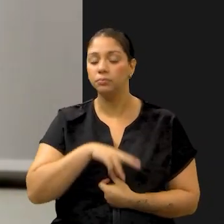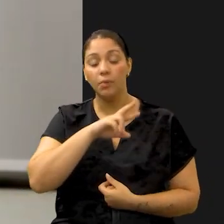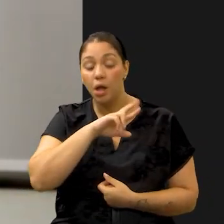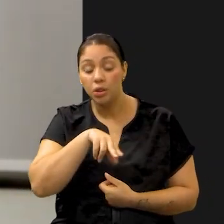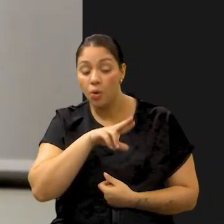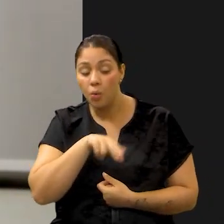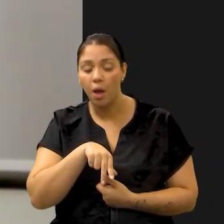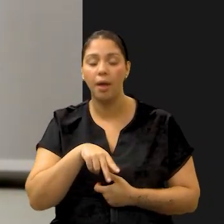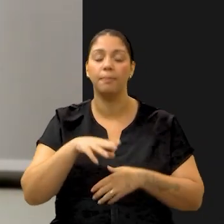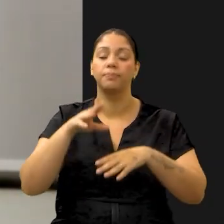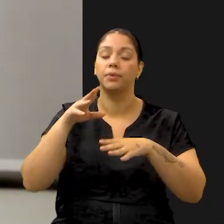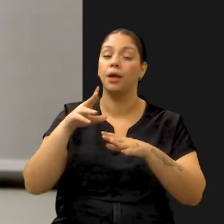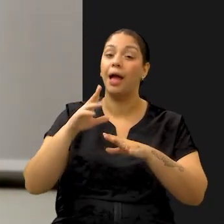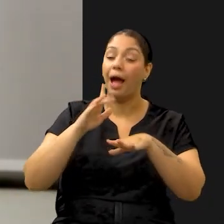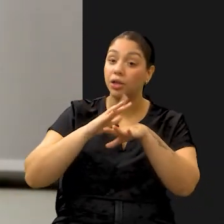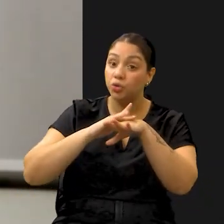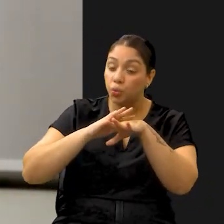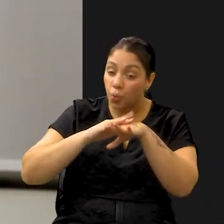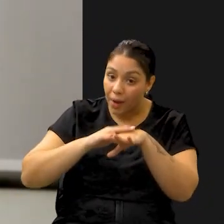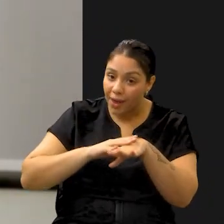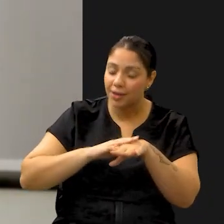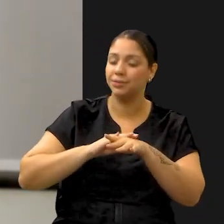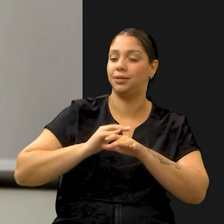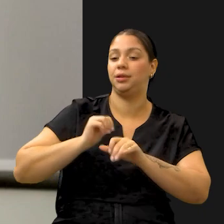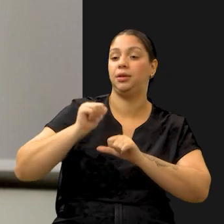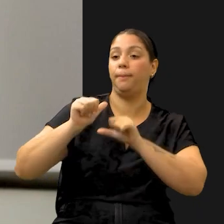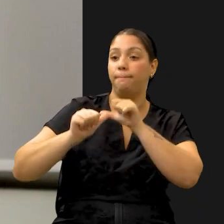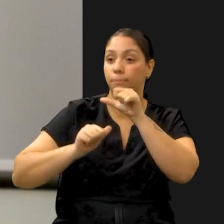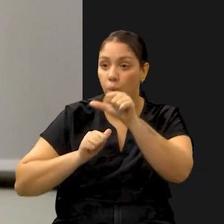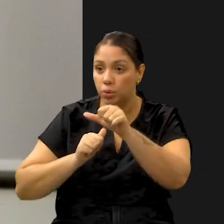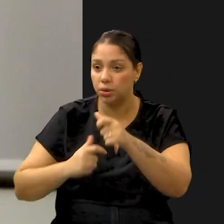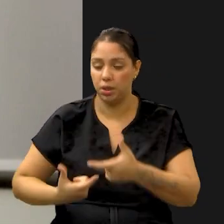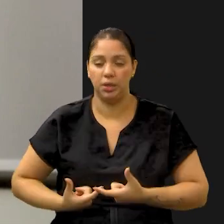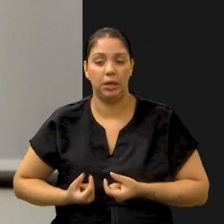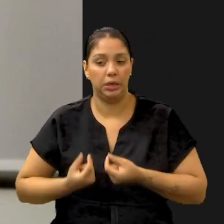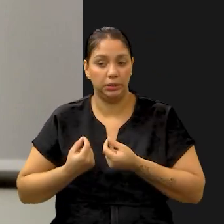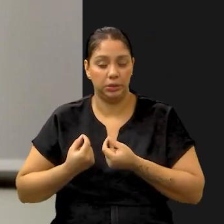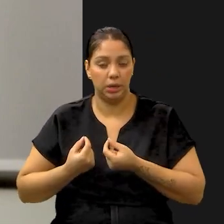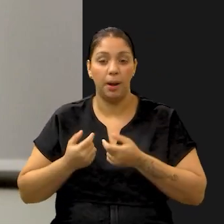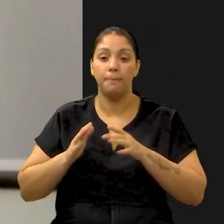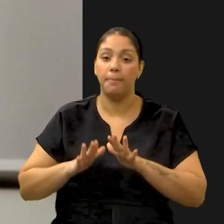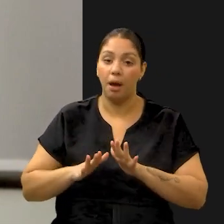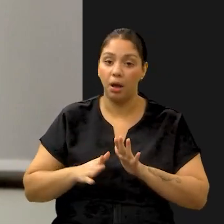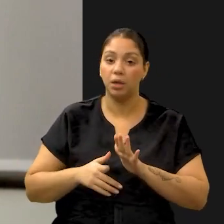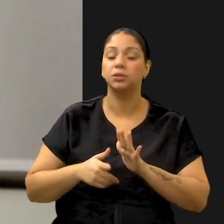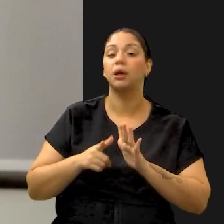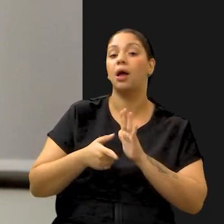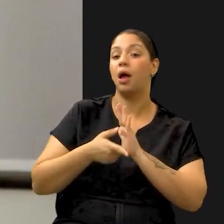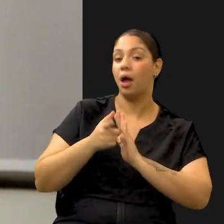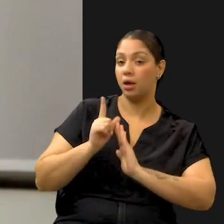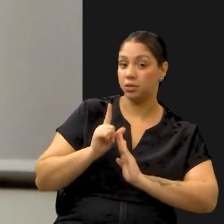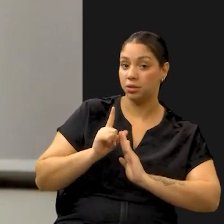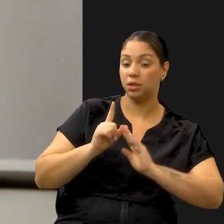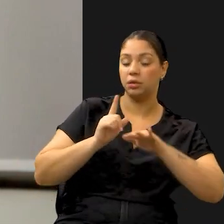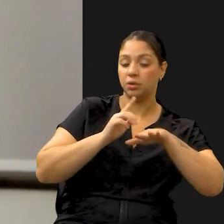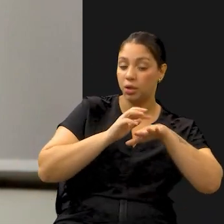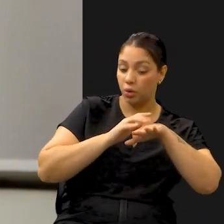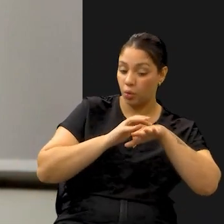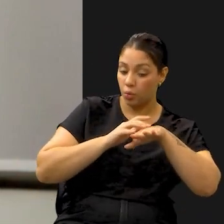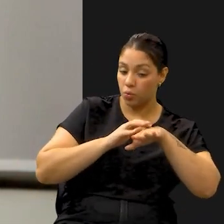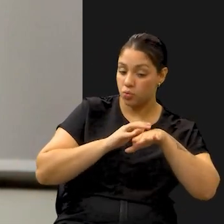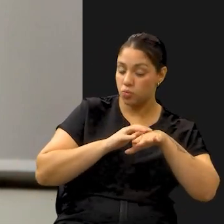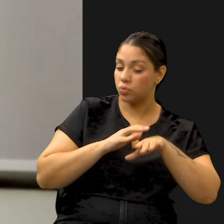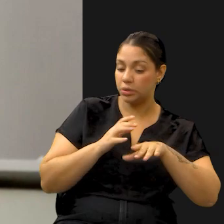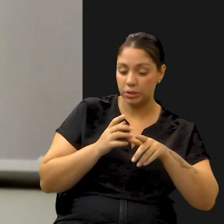Não é a própria doença inflamatória em si que evolui para um câncer, mas um estado inflamatório